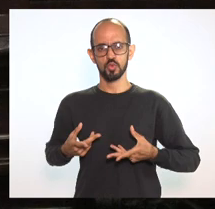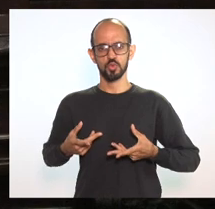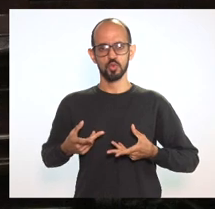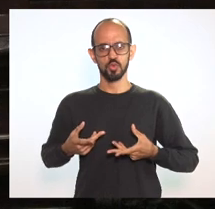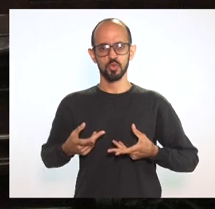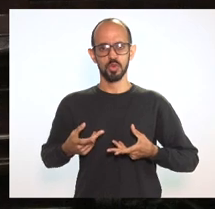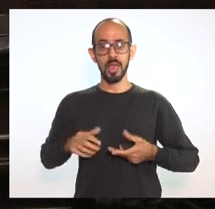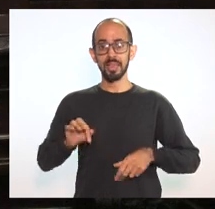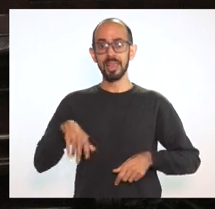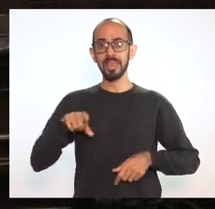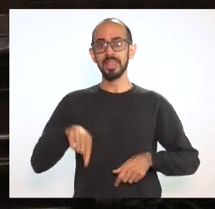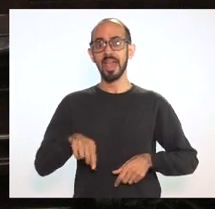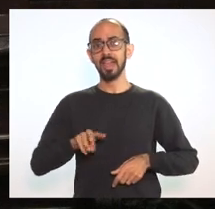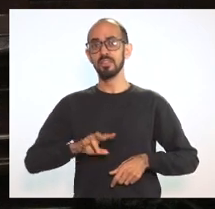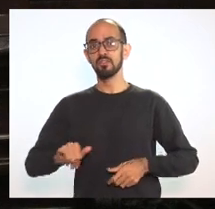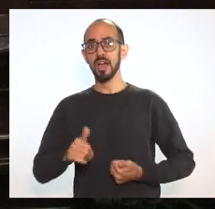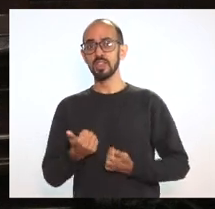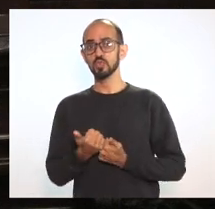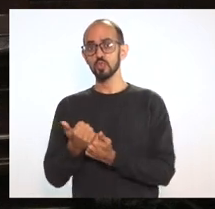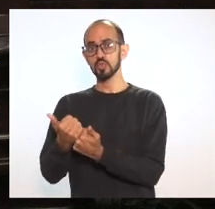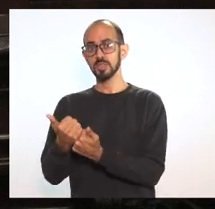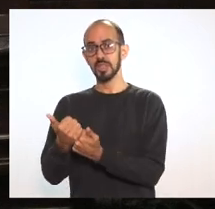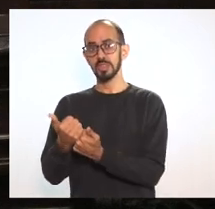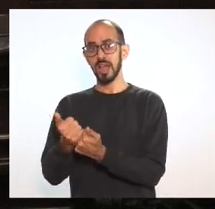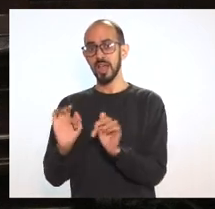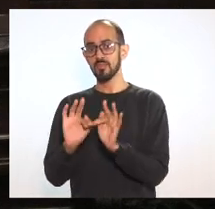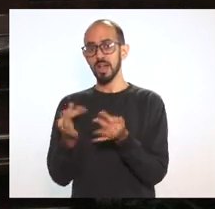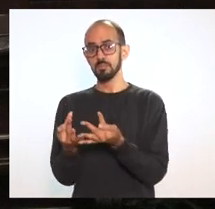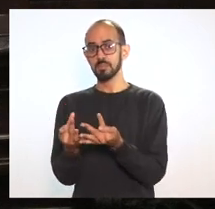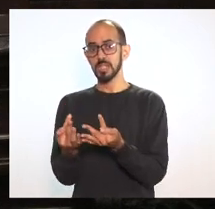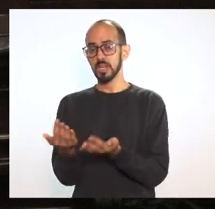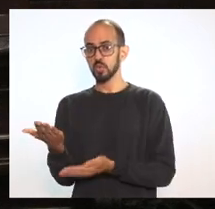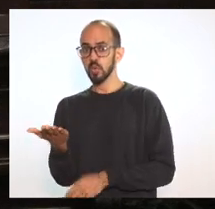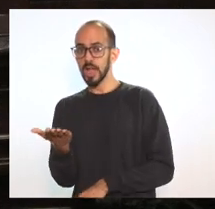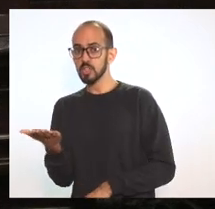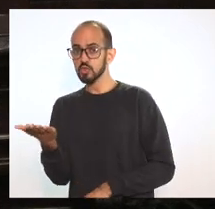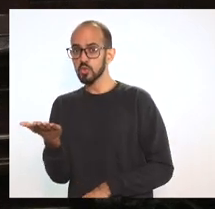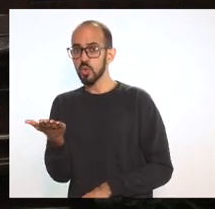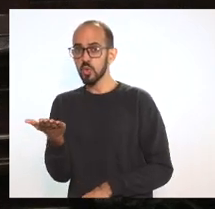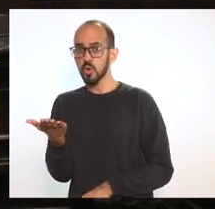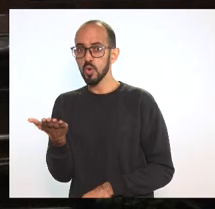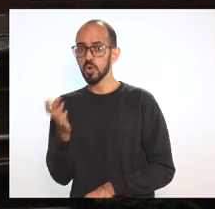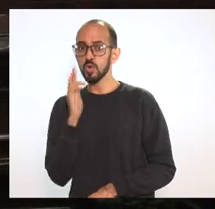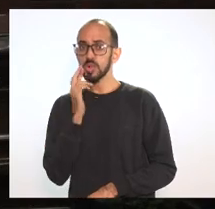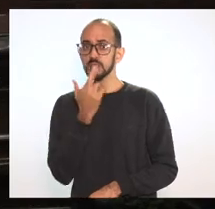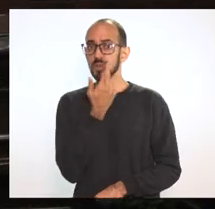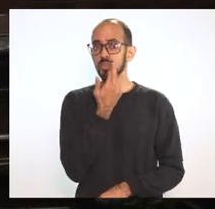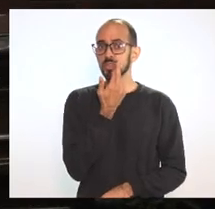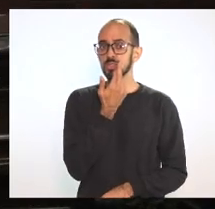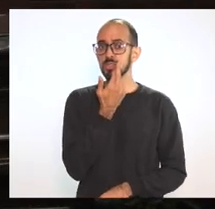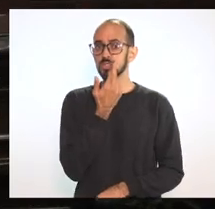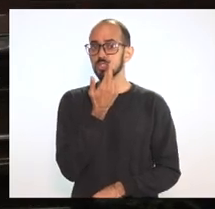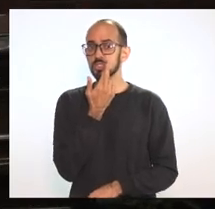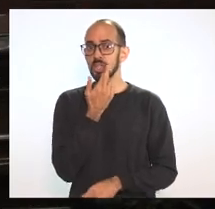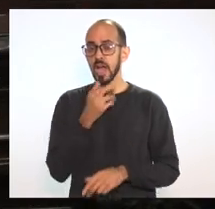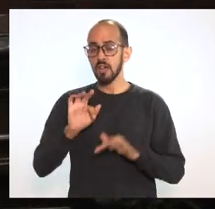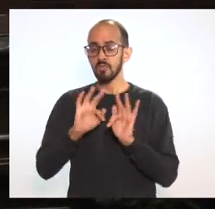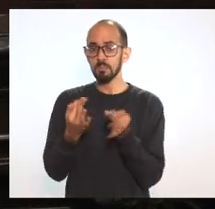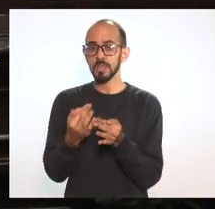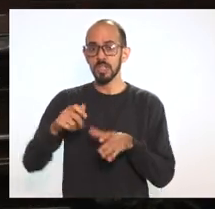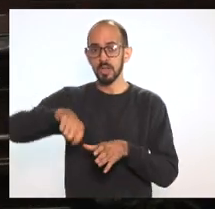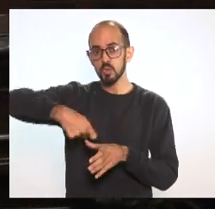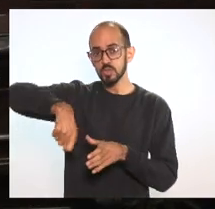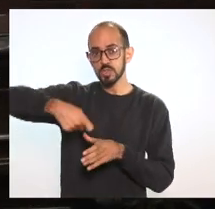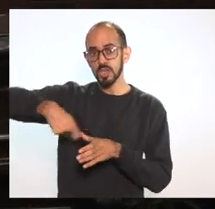vai sustentar a família do garçom, do restaurante, a família da cozinheira, do